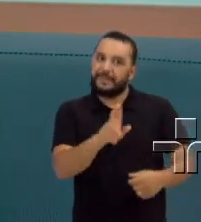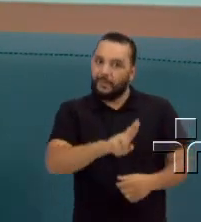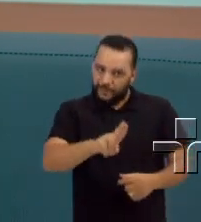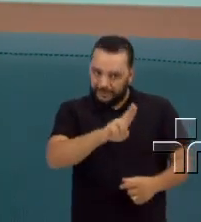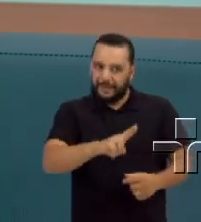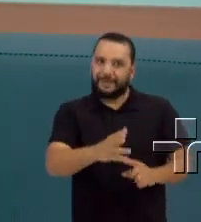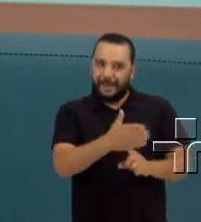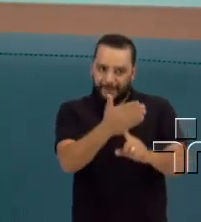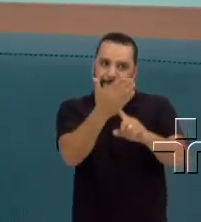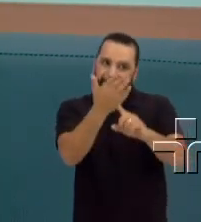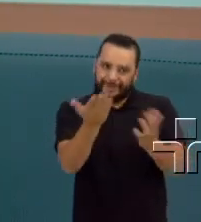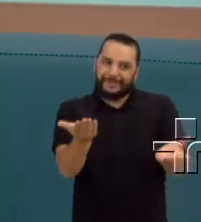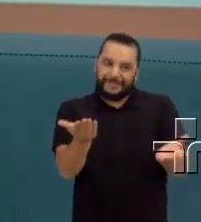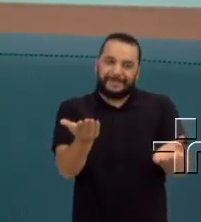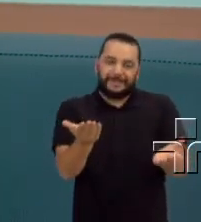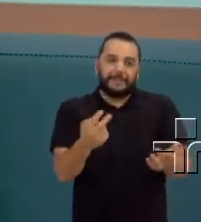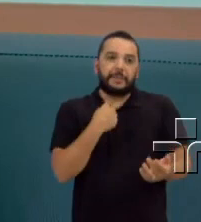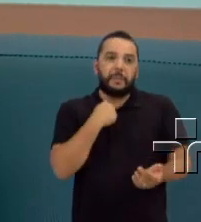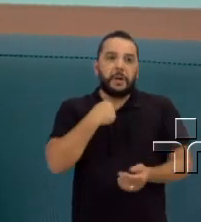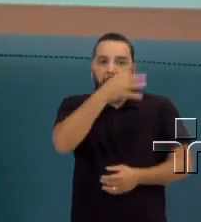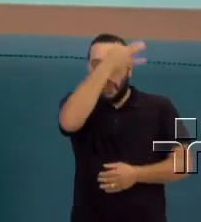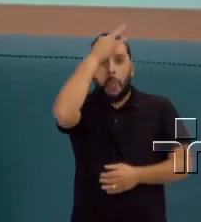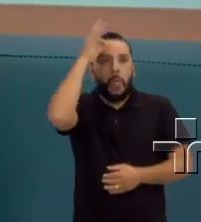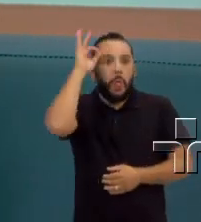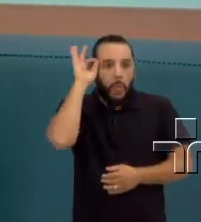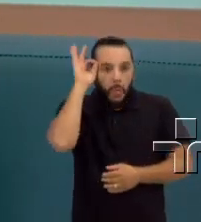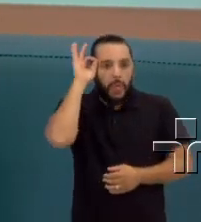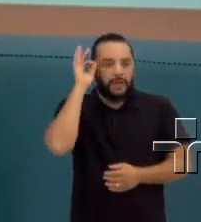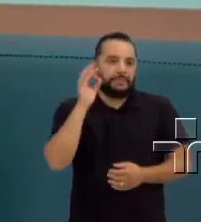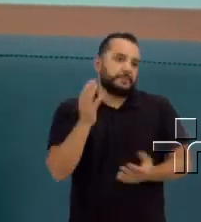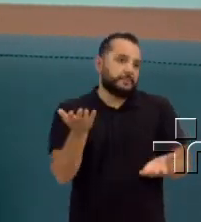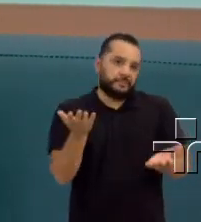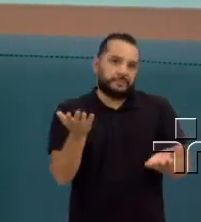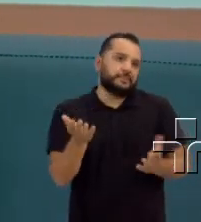efeito contrário. Mas tentar entender...